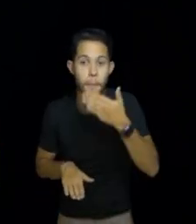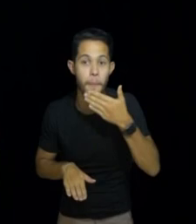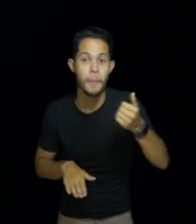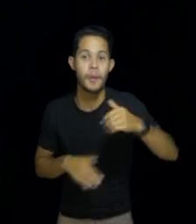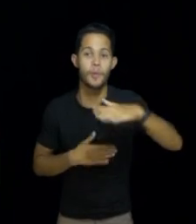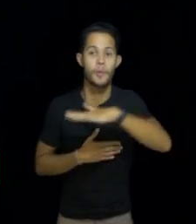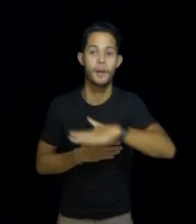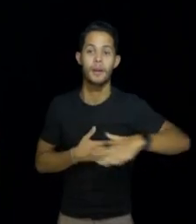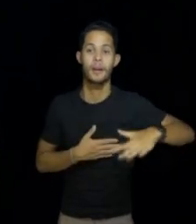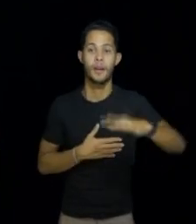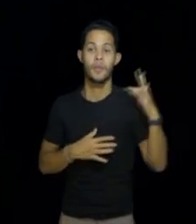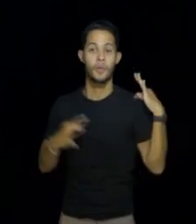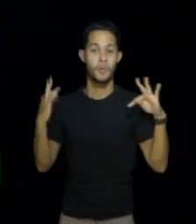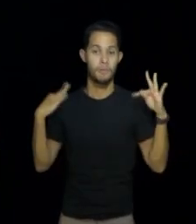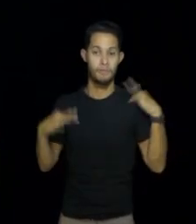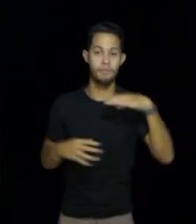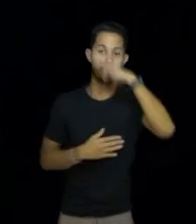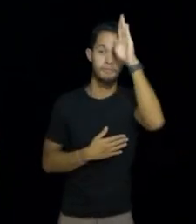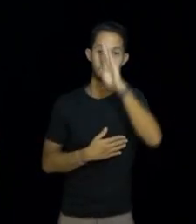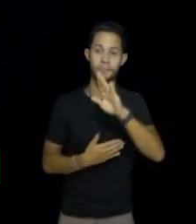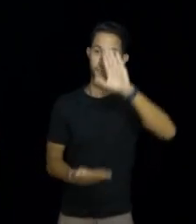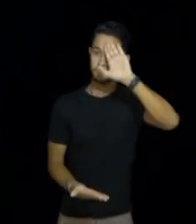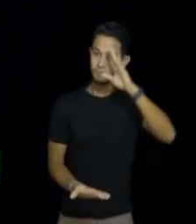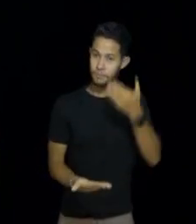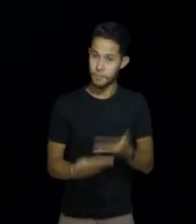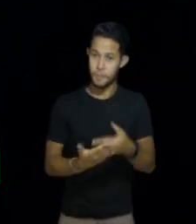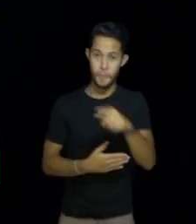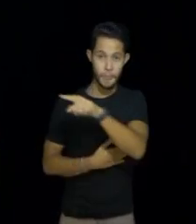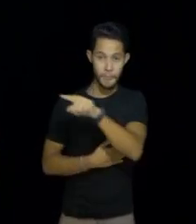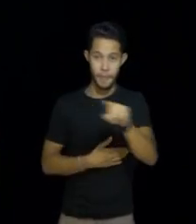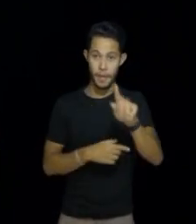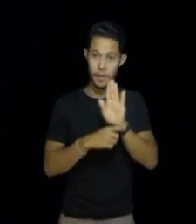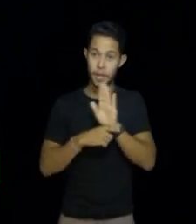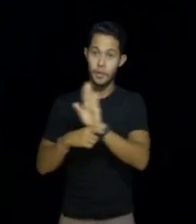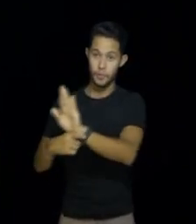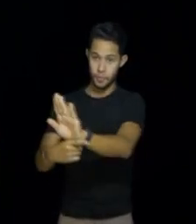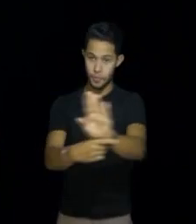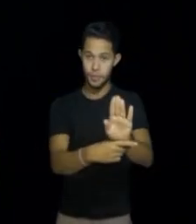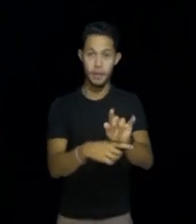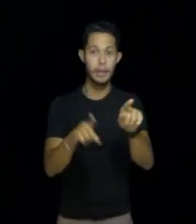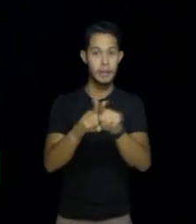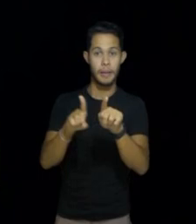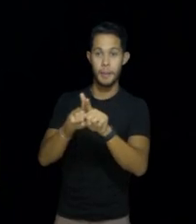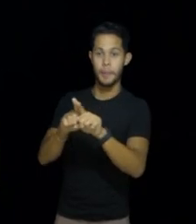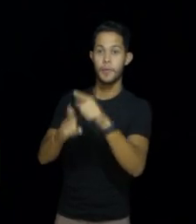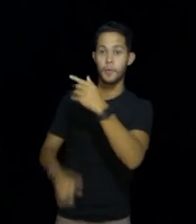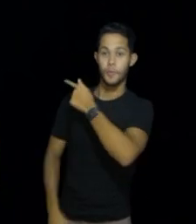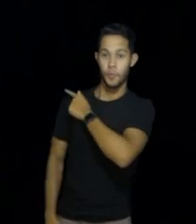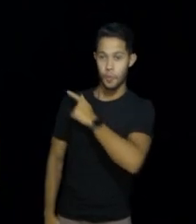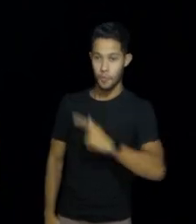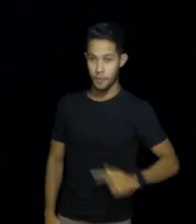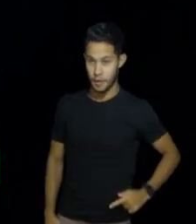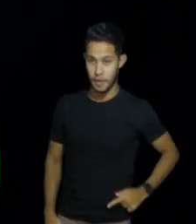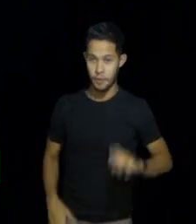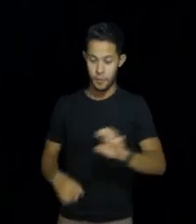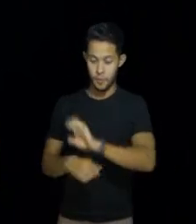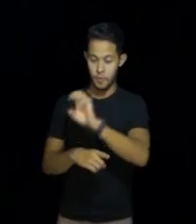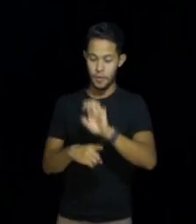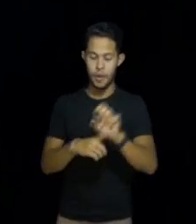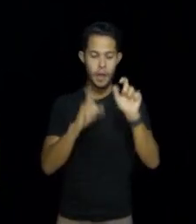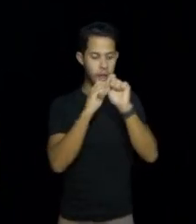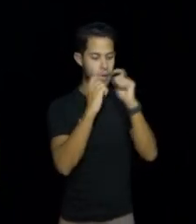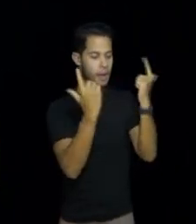nós contamos com a ajuda de vocês, com a ajuda do Governo do Estado, com a ajuda da Alesc e de cada deputado do nosso